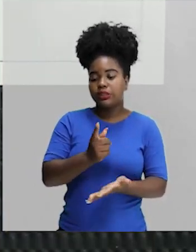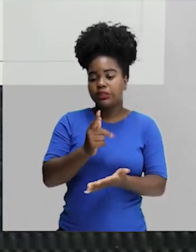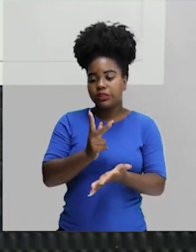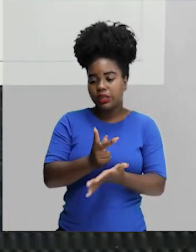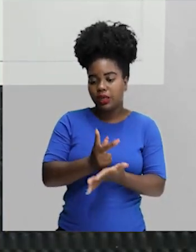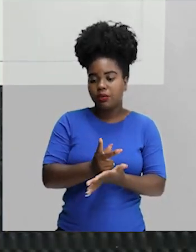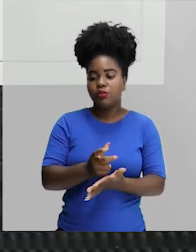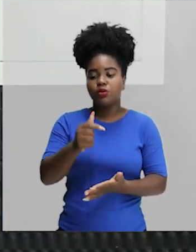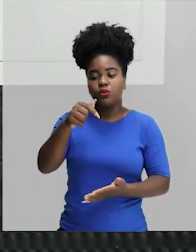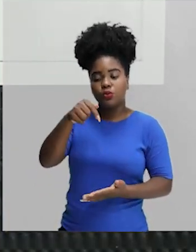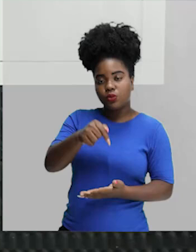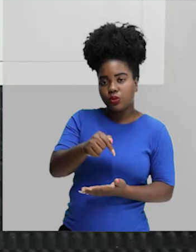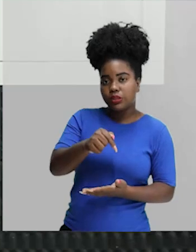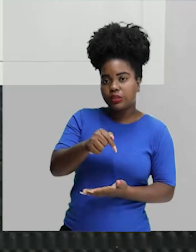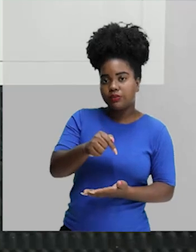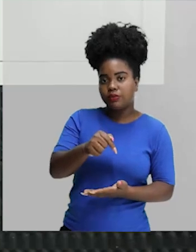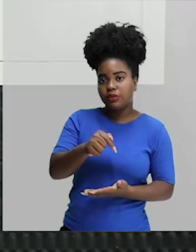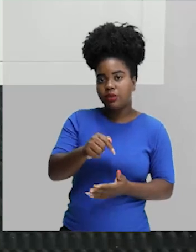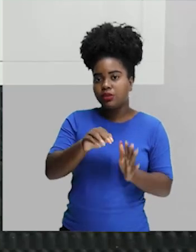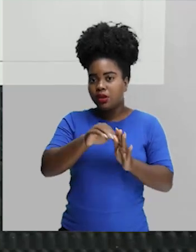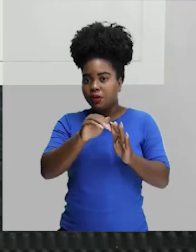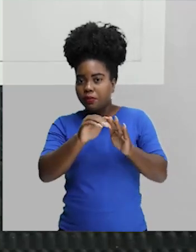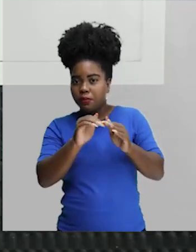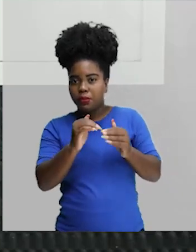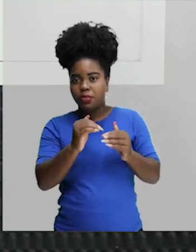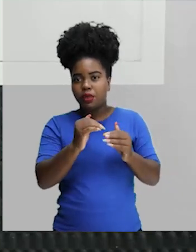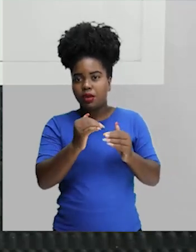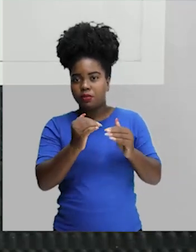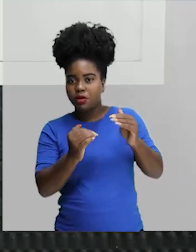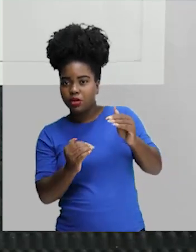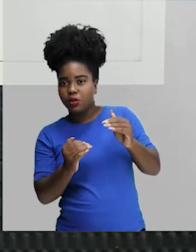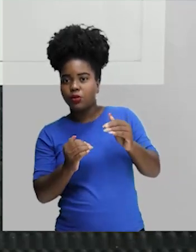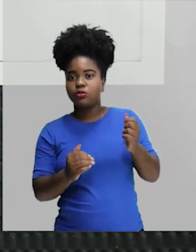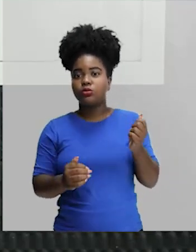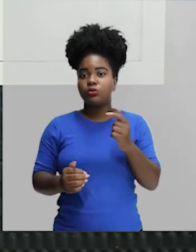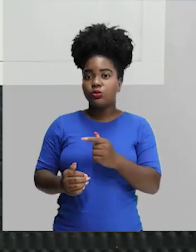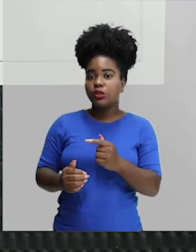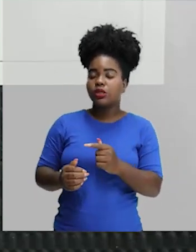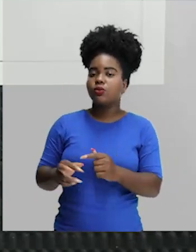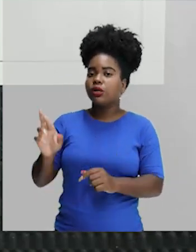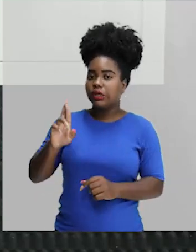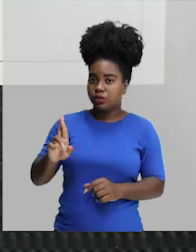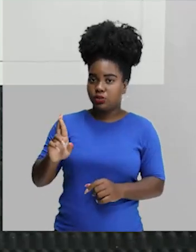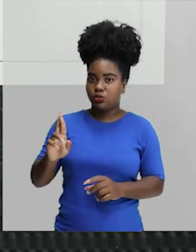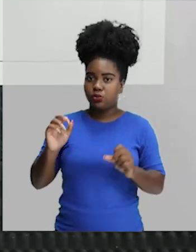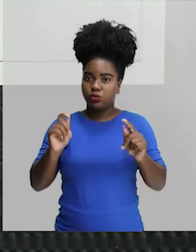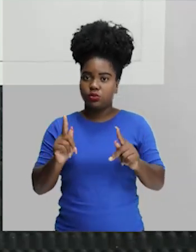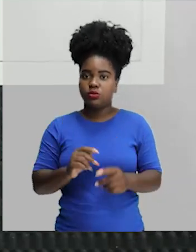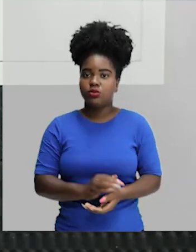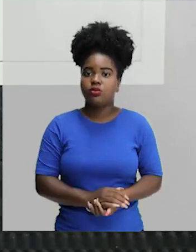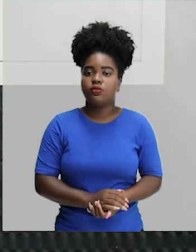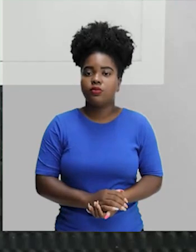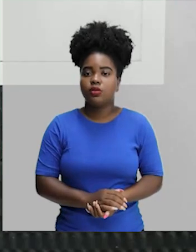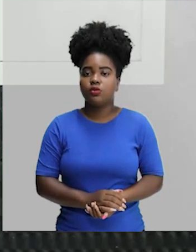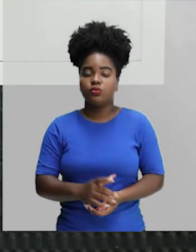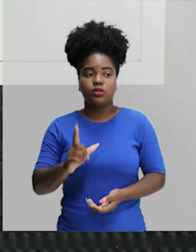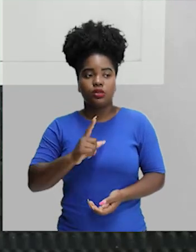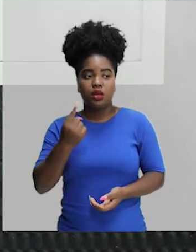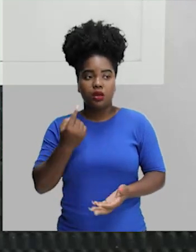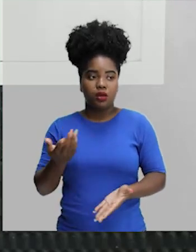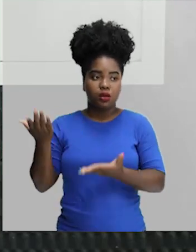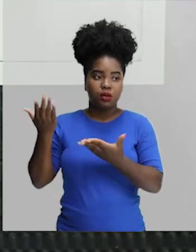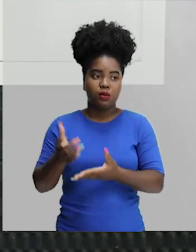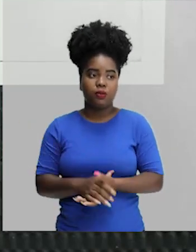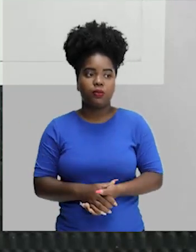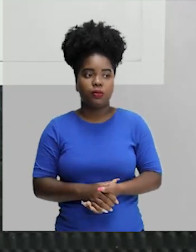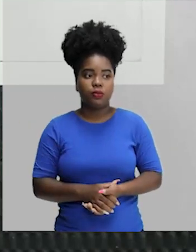quê? X ao quadrado. 1x ao quadrado, ou simplesmente x ao quadrado, mais 3x,